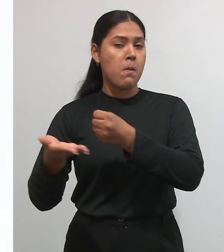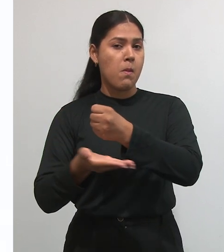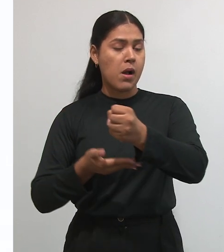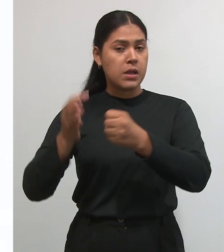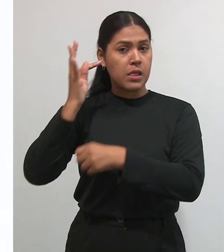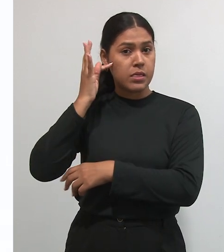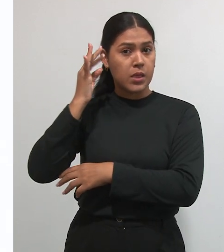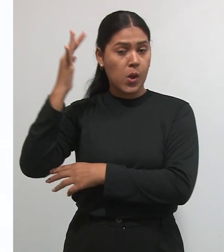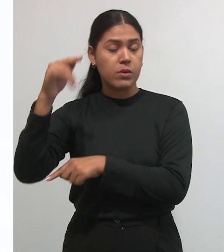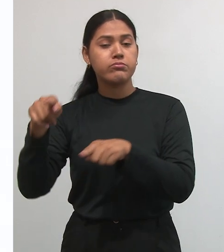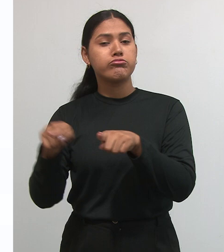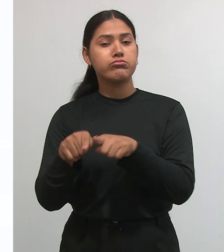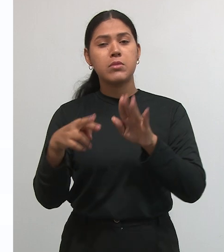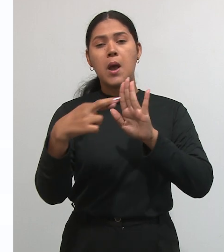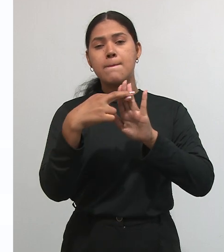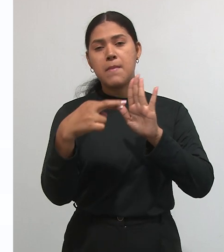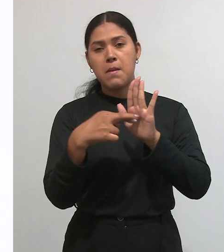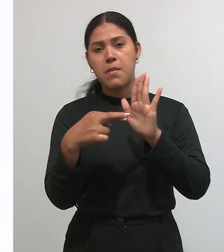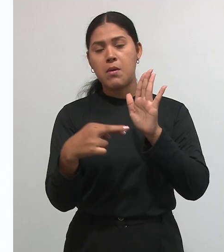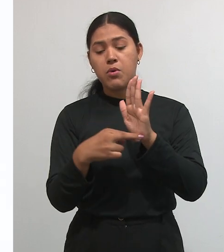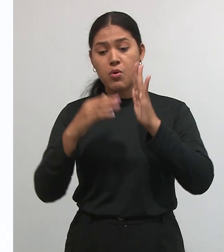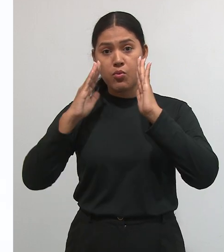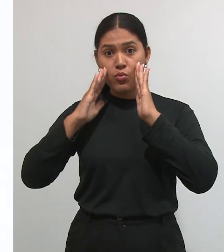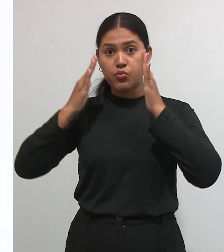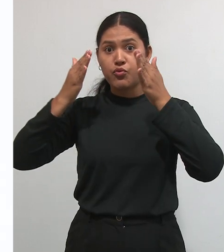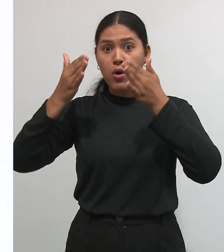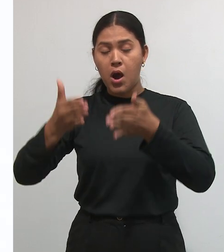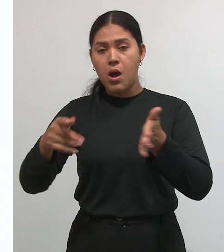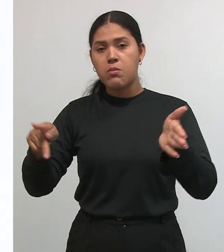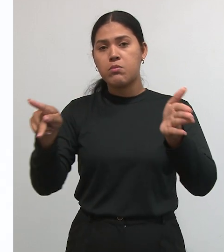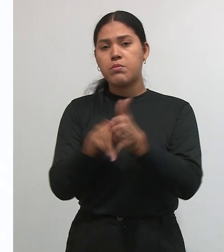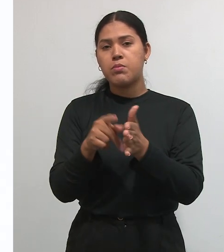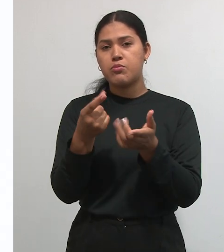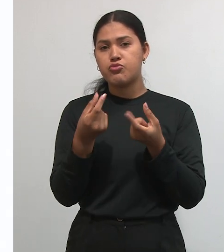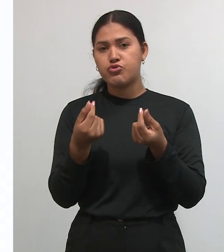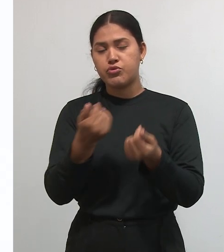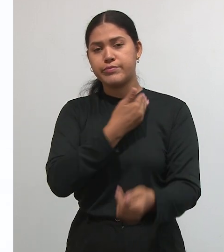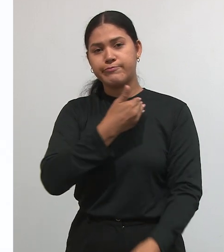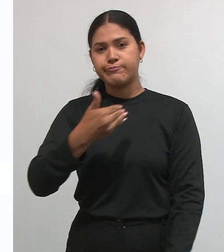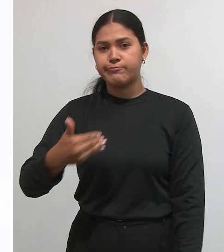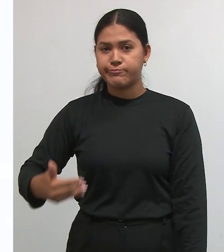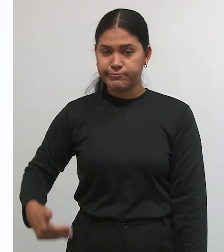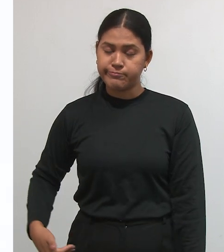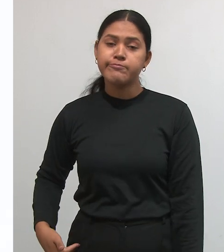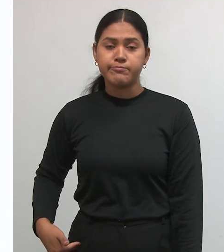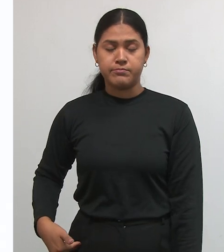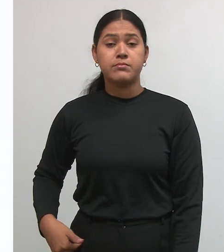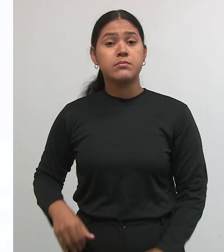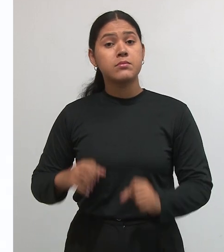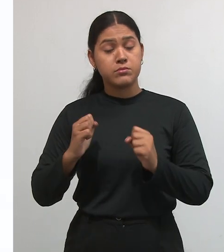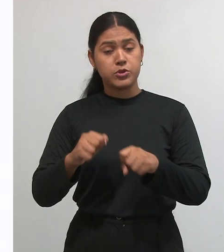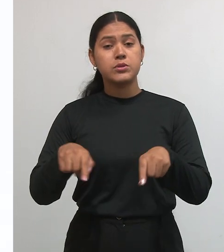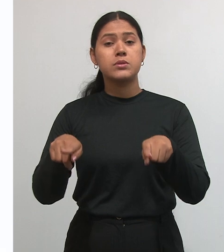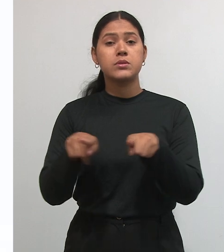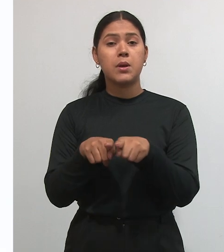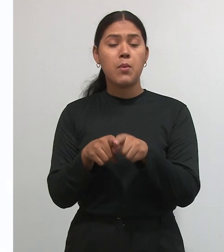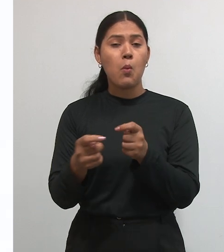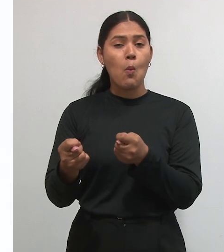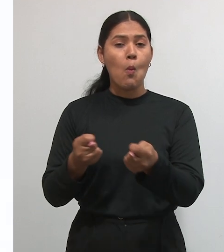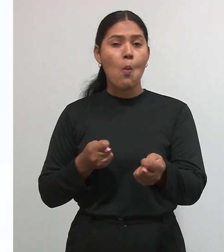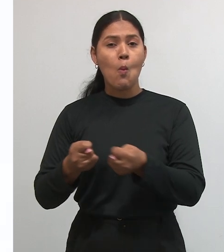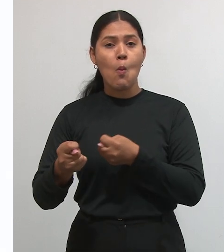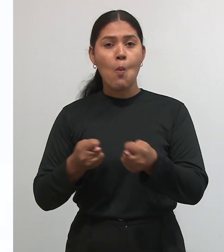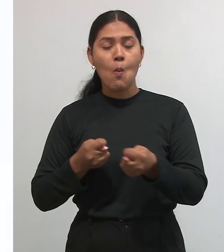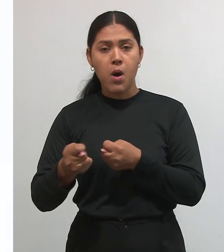e as normas contábeis direcionadas ao quê? Ao patrimônio público. Adicionalmente, ela controla o quê?